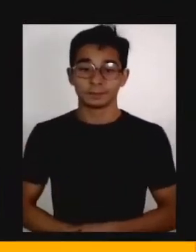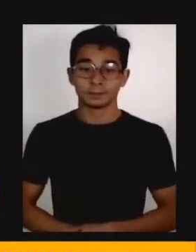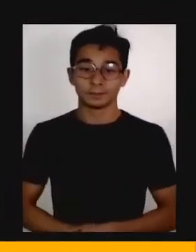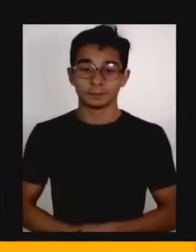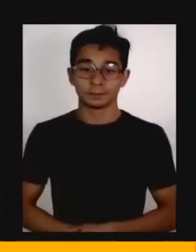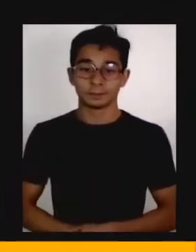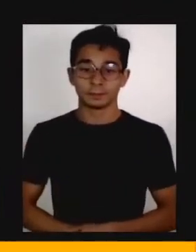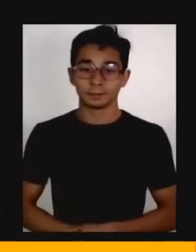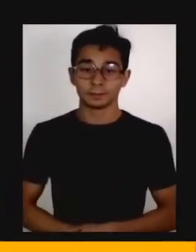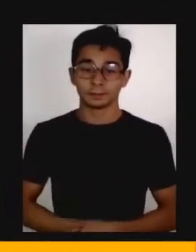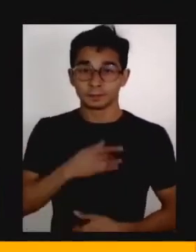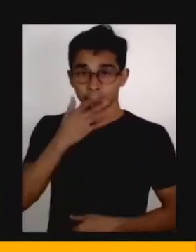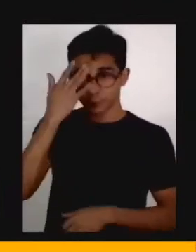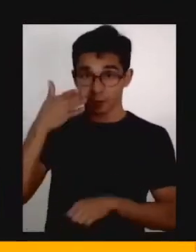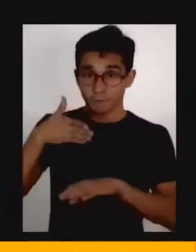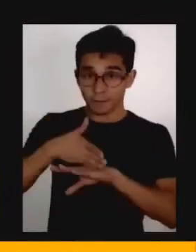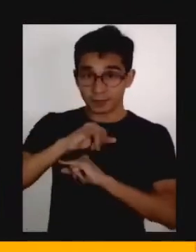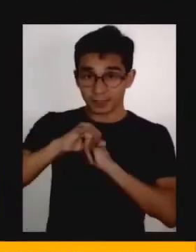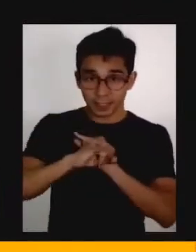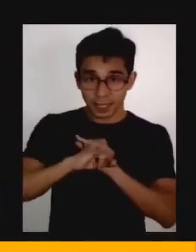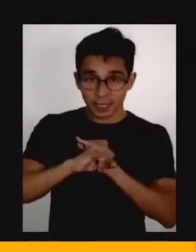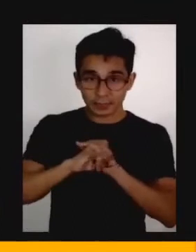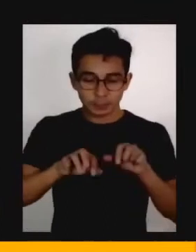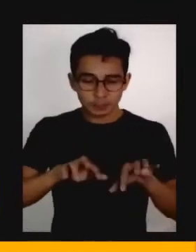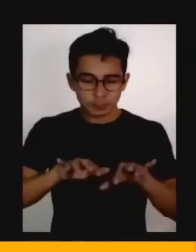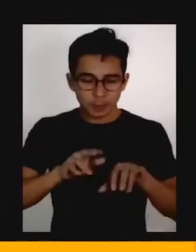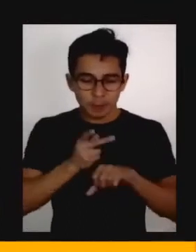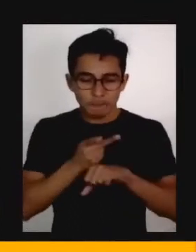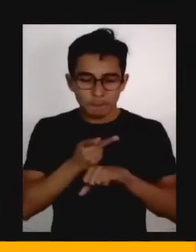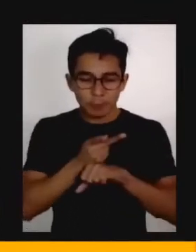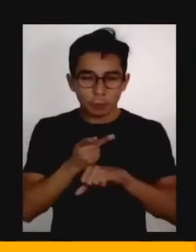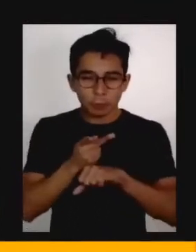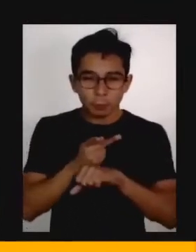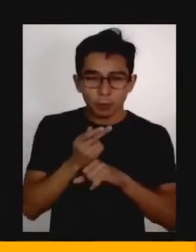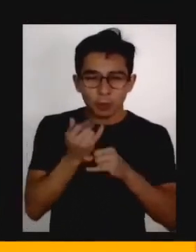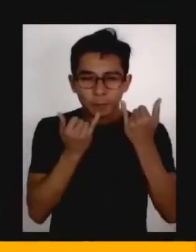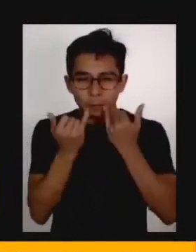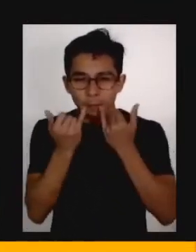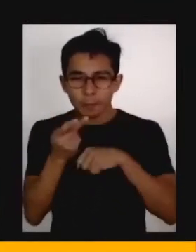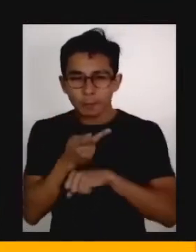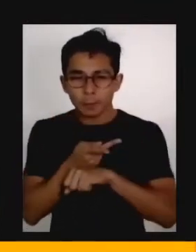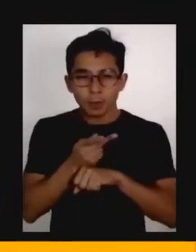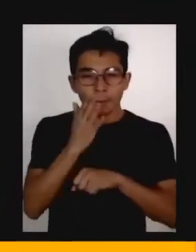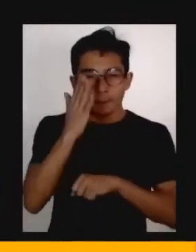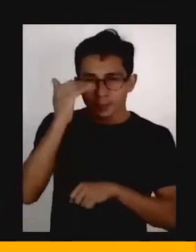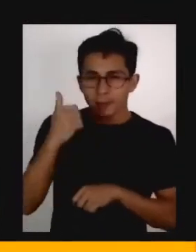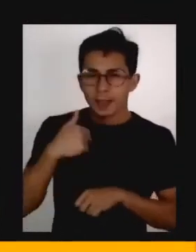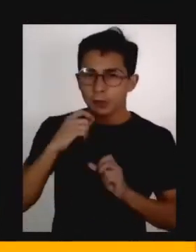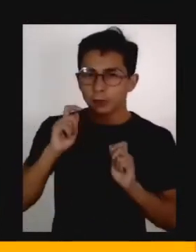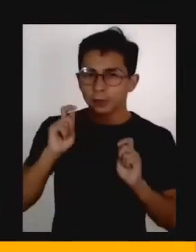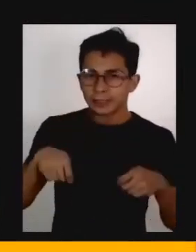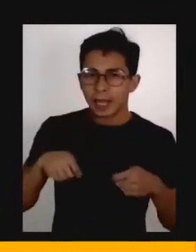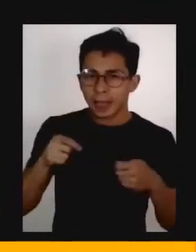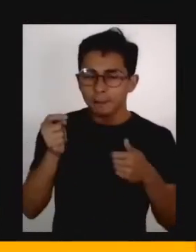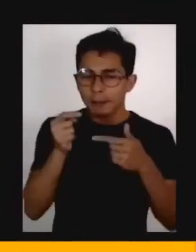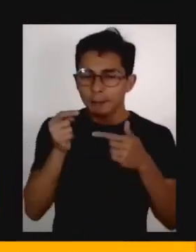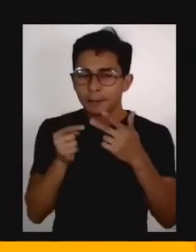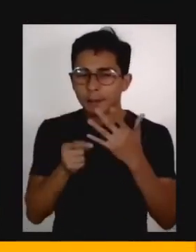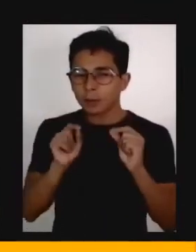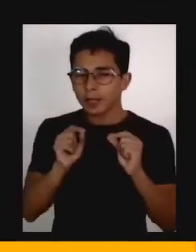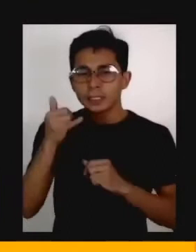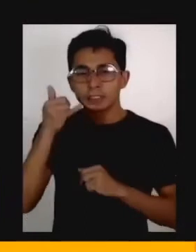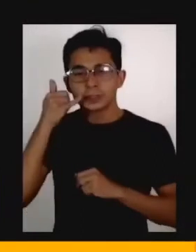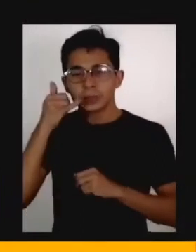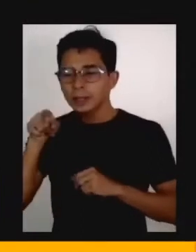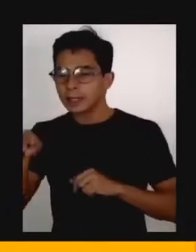até a internet buscando fontes para saber, quais são as opções que eu tenho, o que que muda de um para o